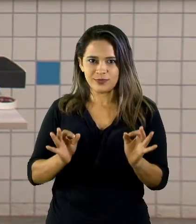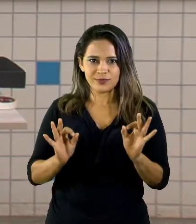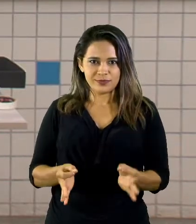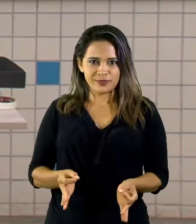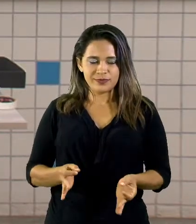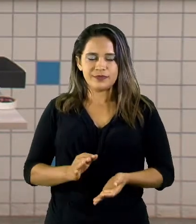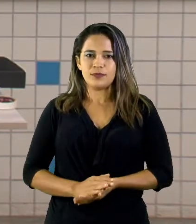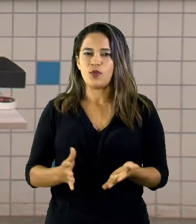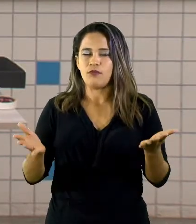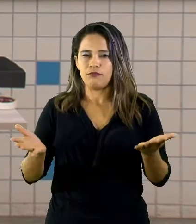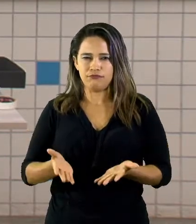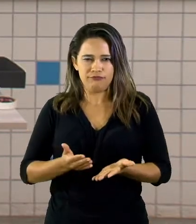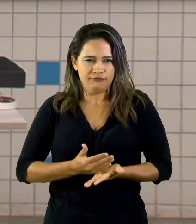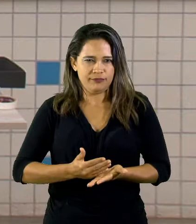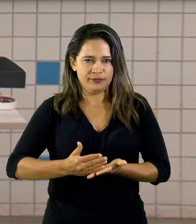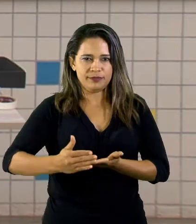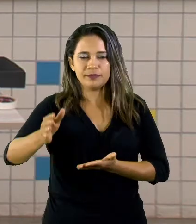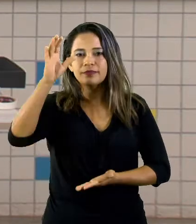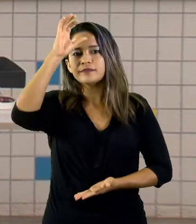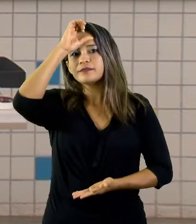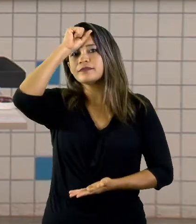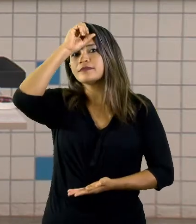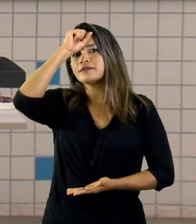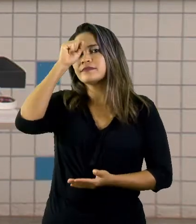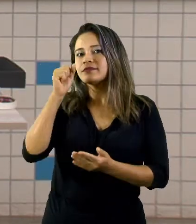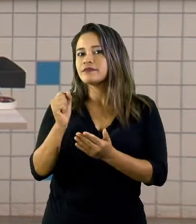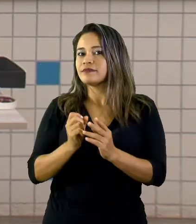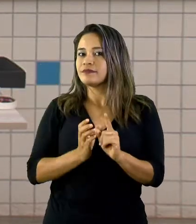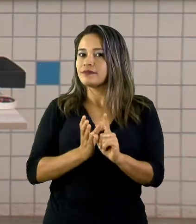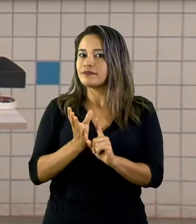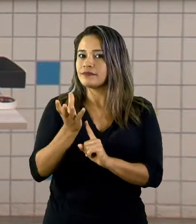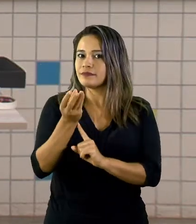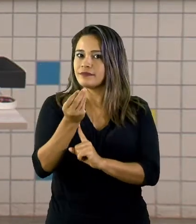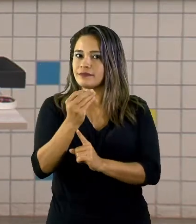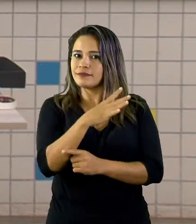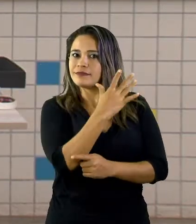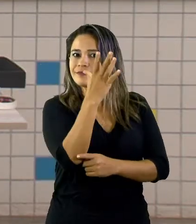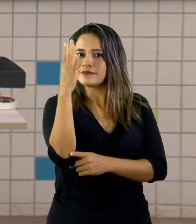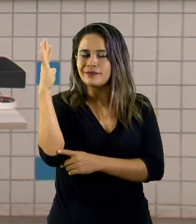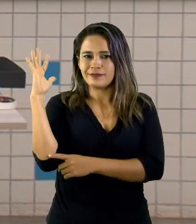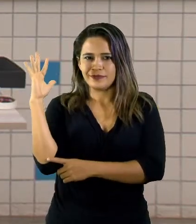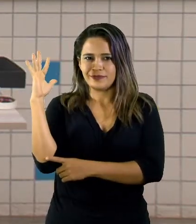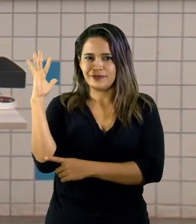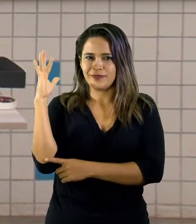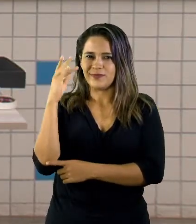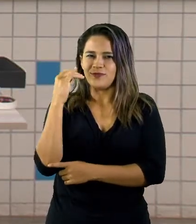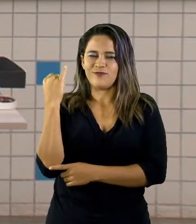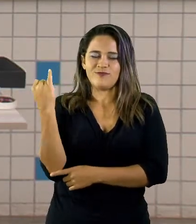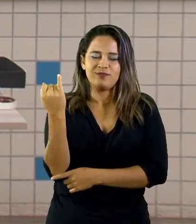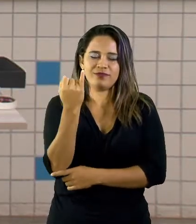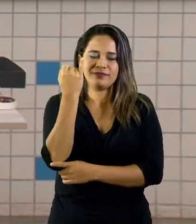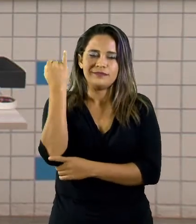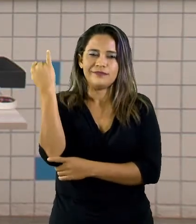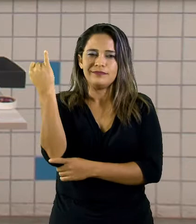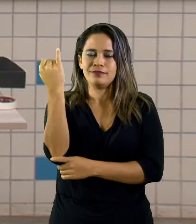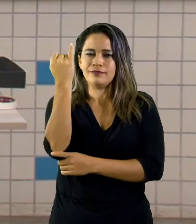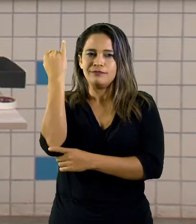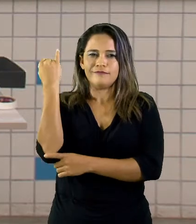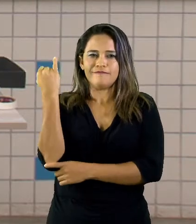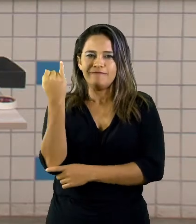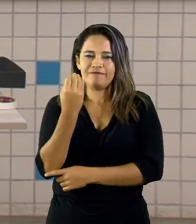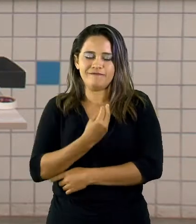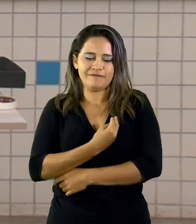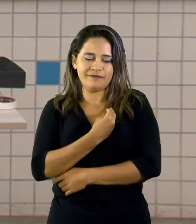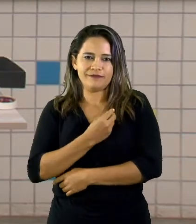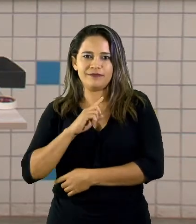Hoje iremos continuar aprendendo sobre a arte na natureza e a sua importância para toda a vida e para